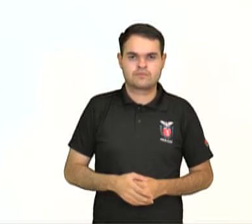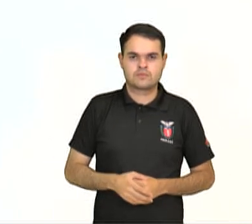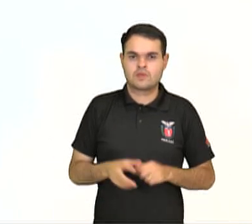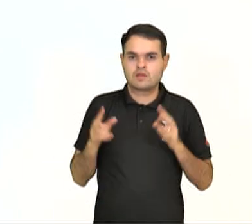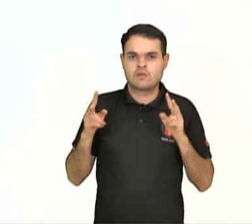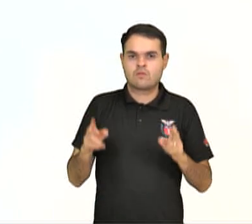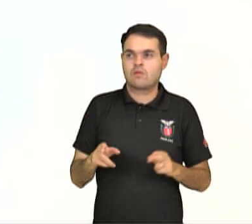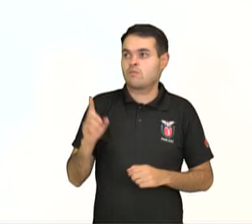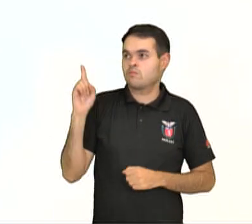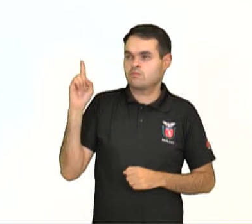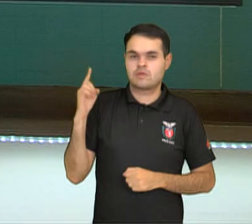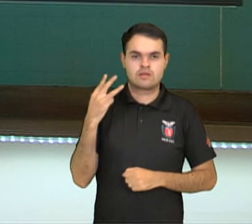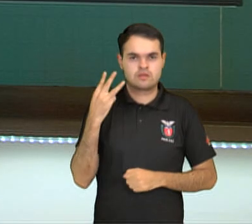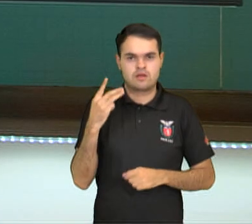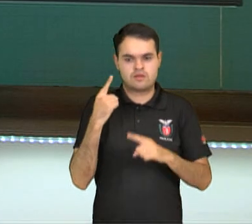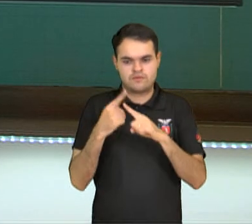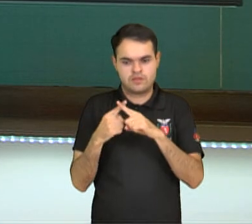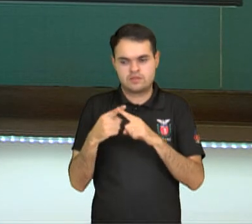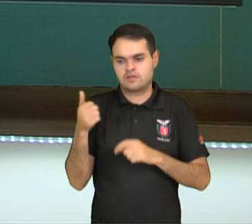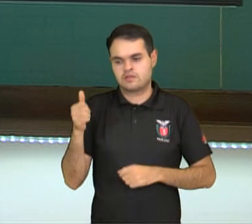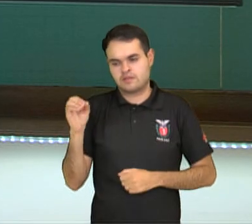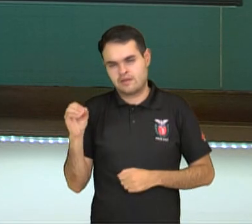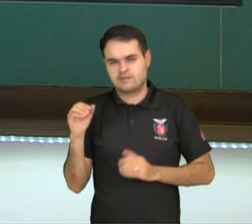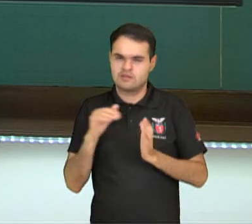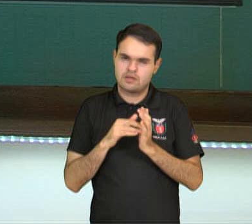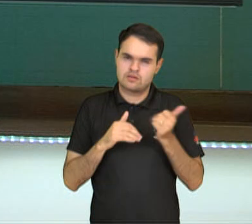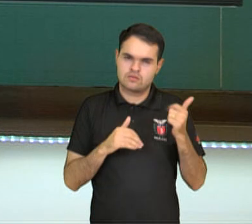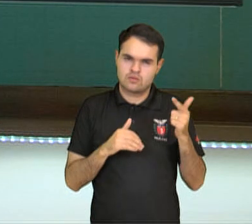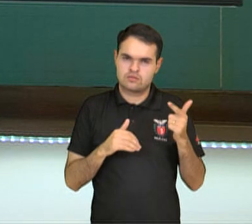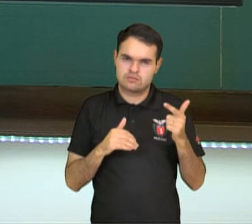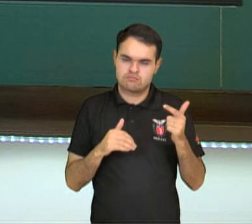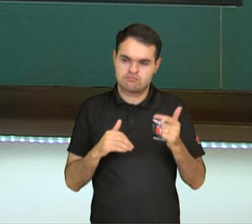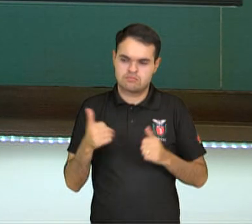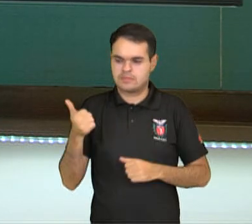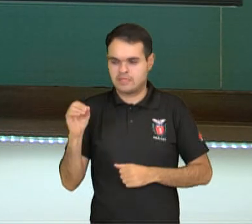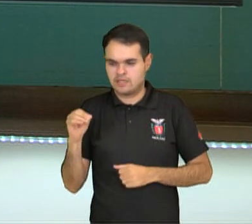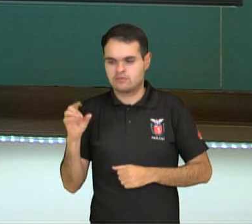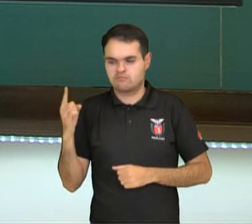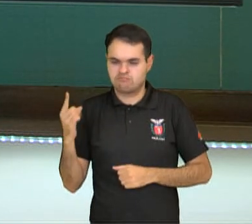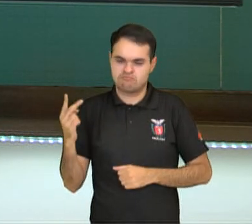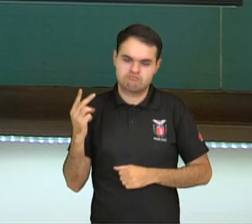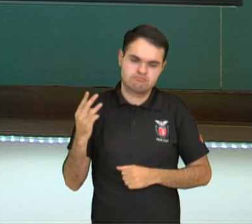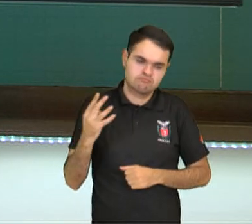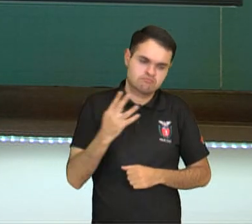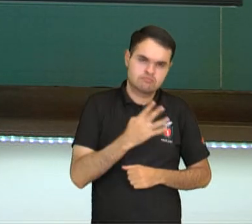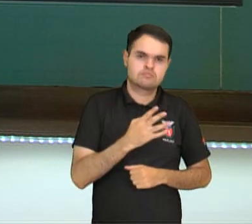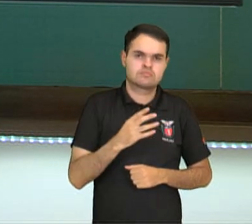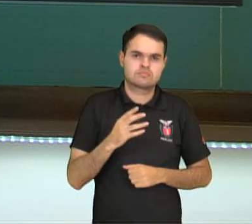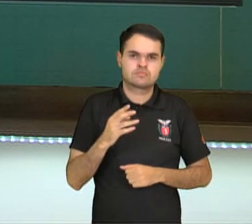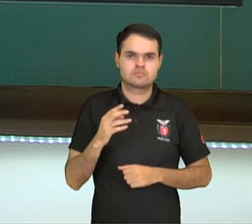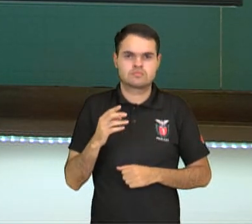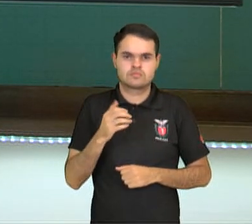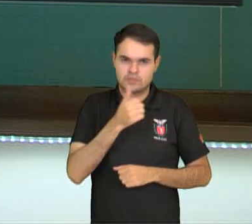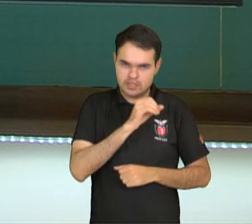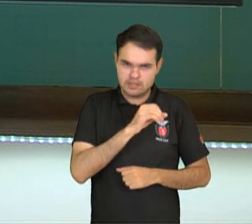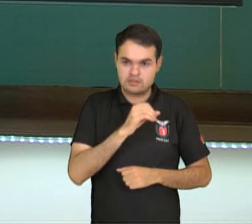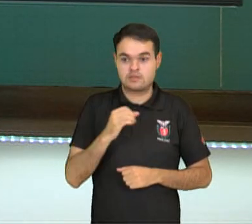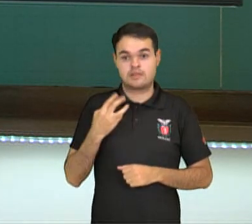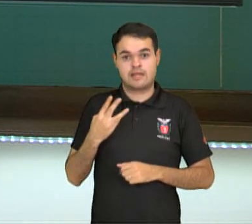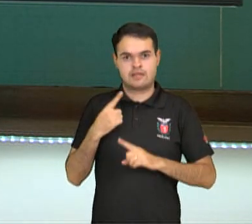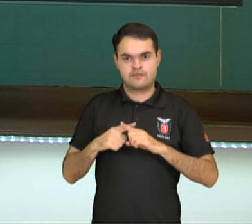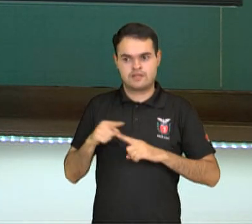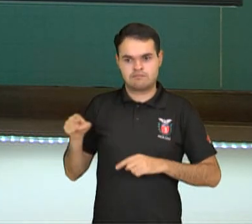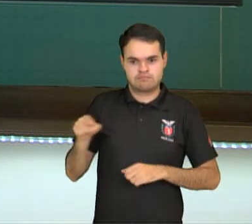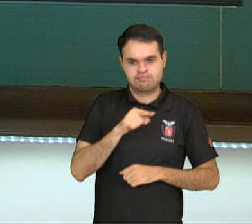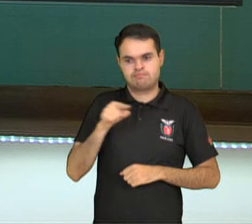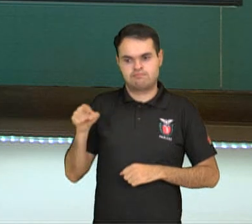Também 3 séries de 10 a 12 repetições, com intervalo de 1 minuto entre elas. Procure executar a sequência de